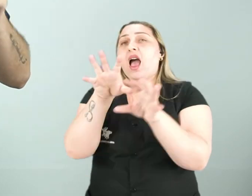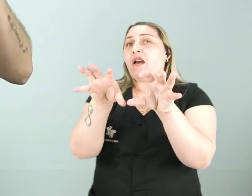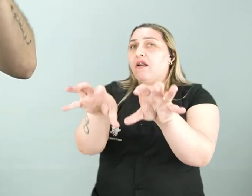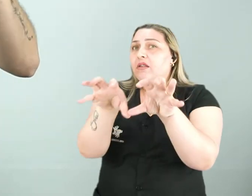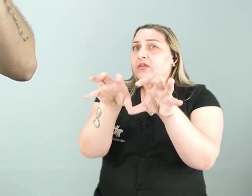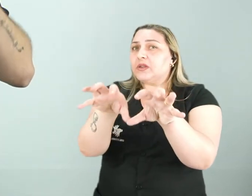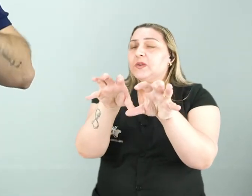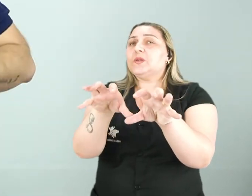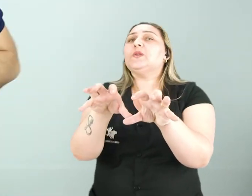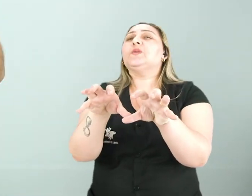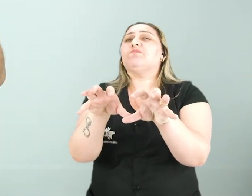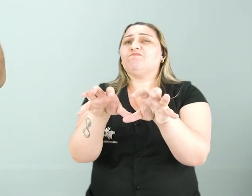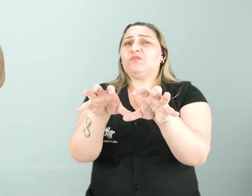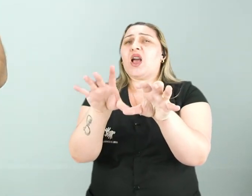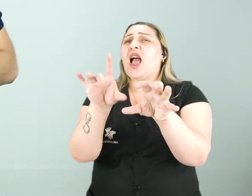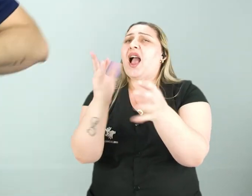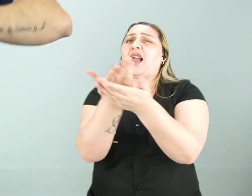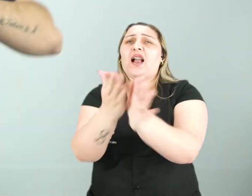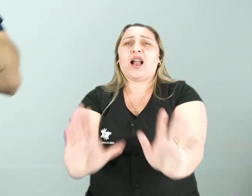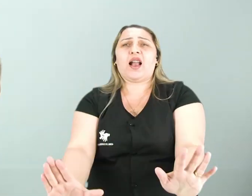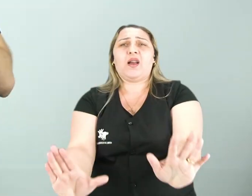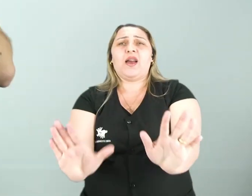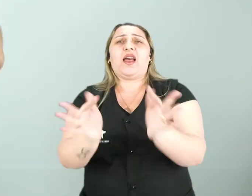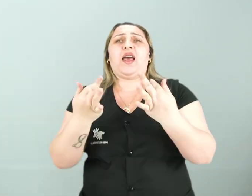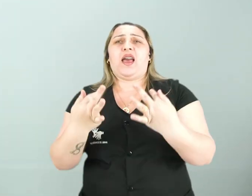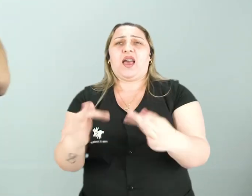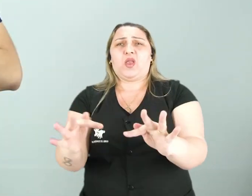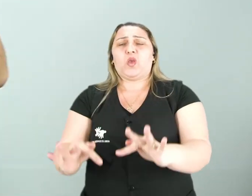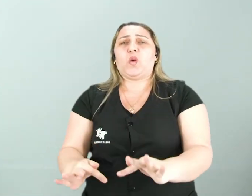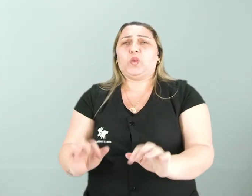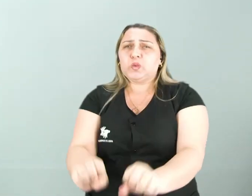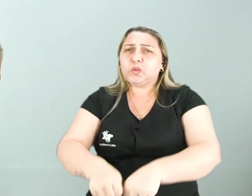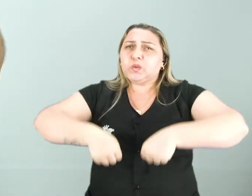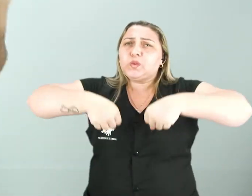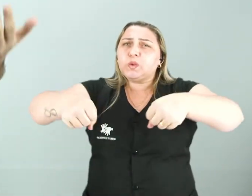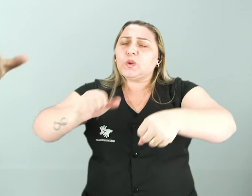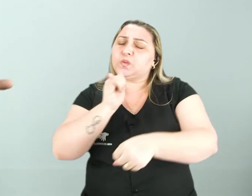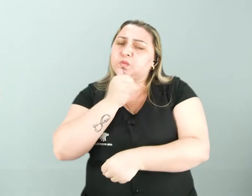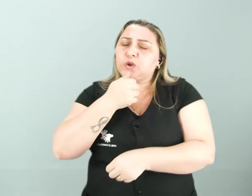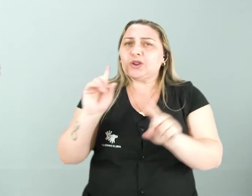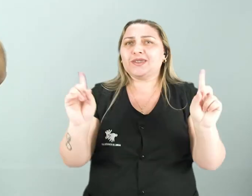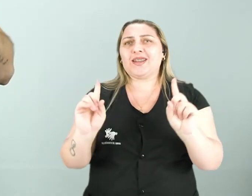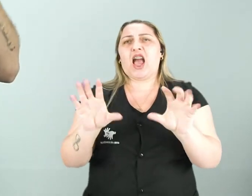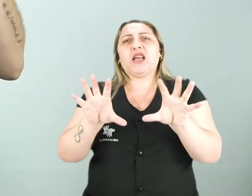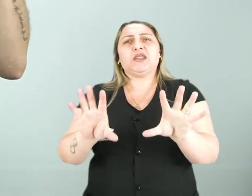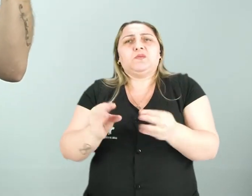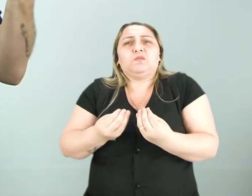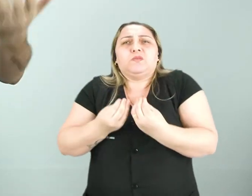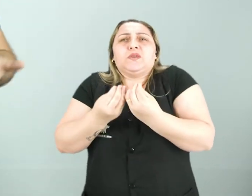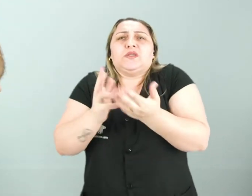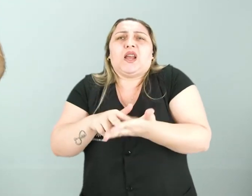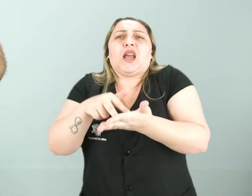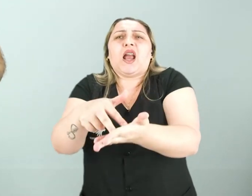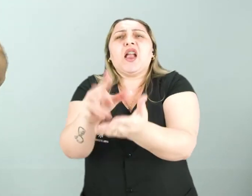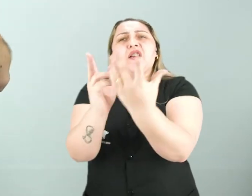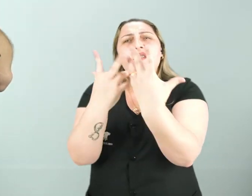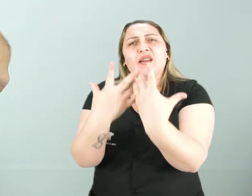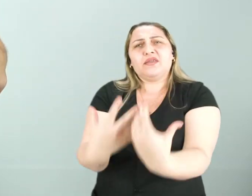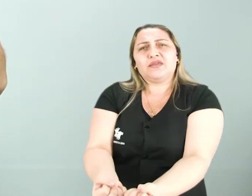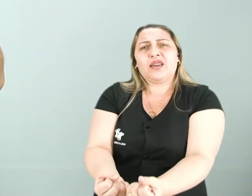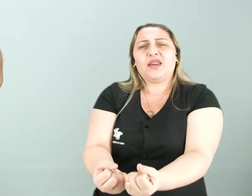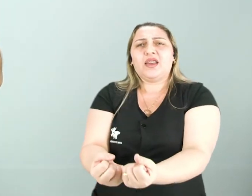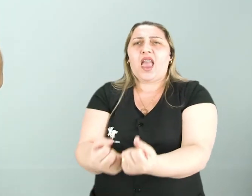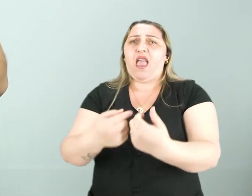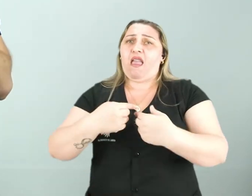assim sucumbirá à dor. Tem que lutar, não se abater e só se entregar a quem te merecer. Eu